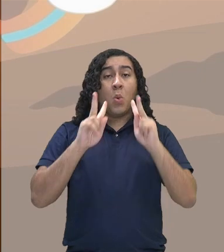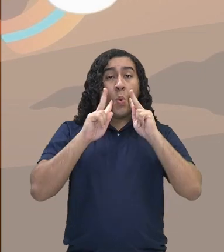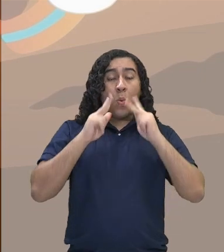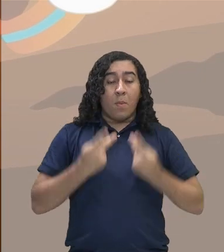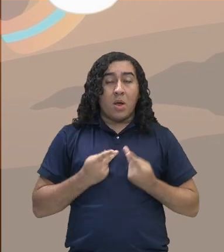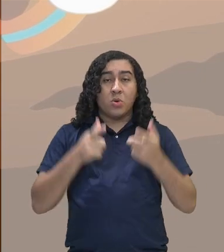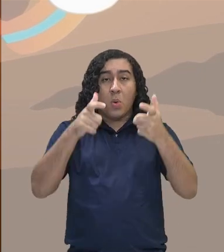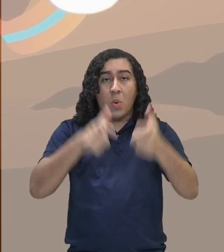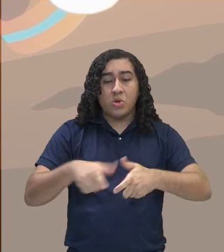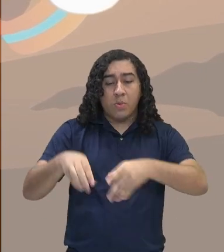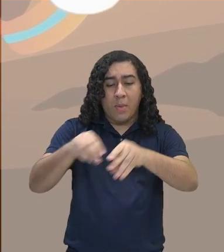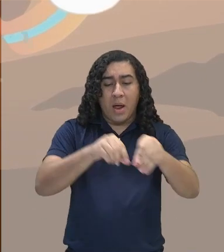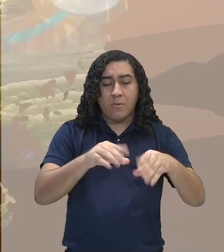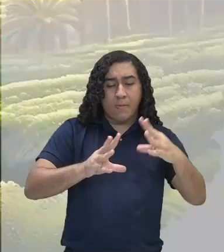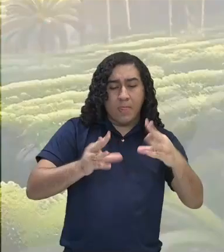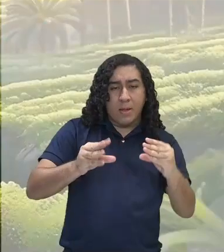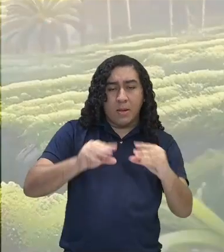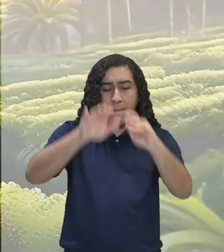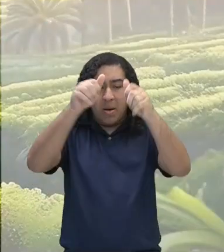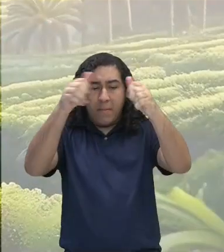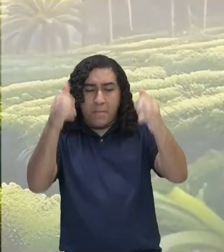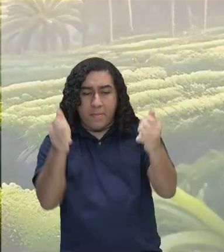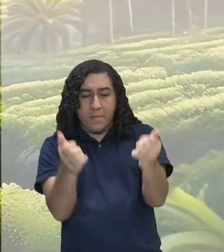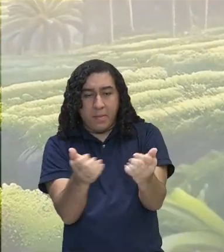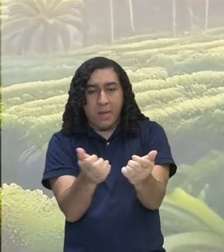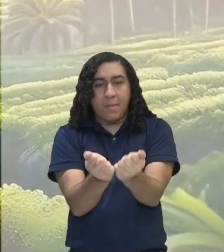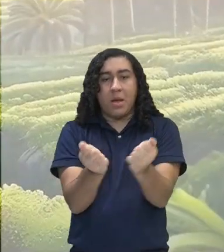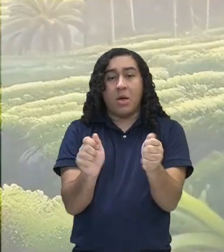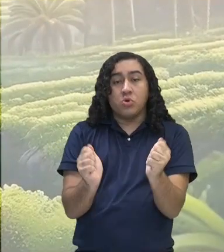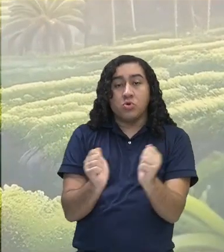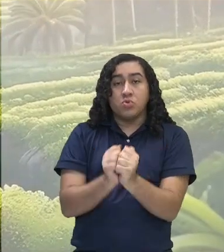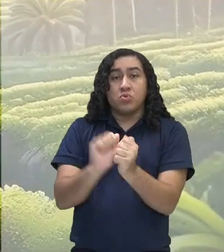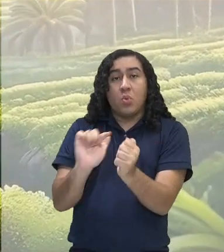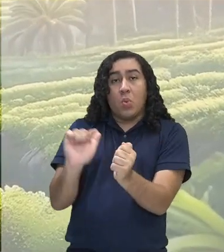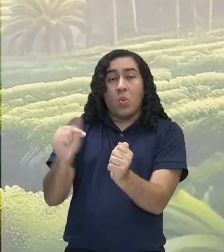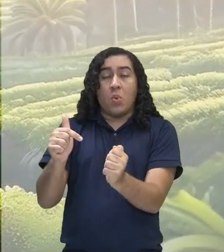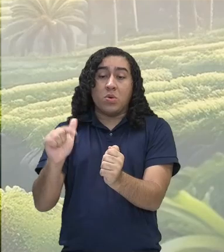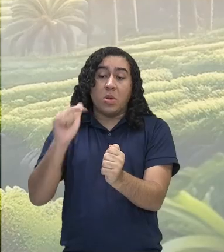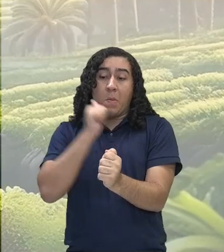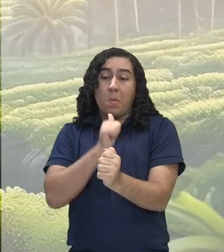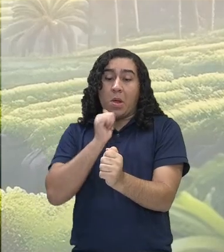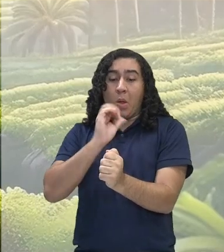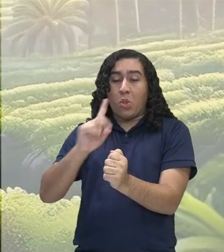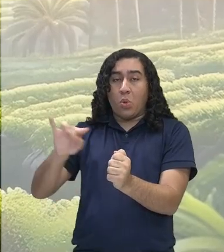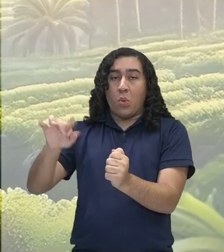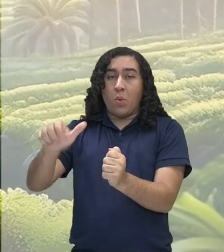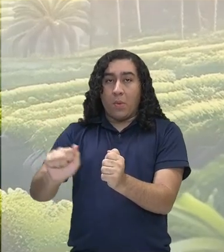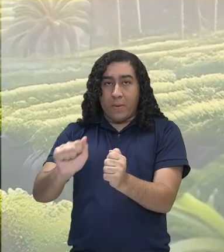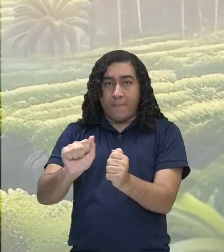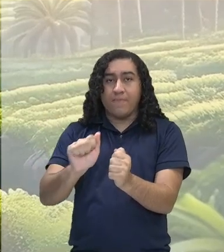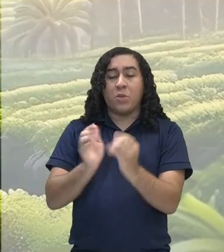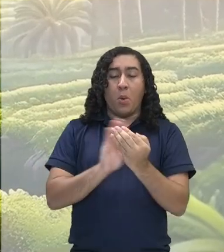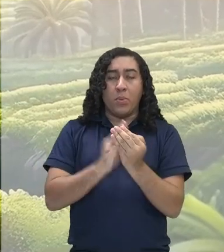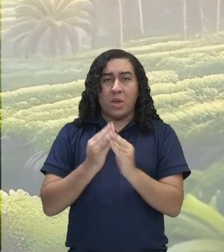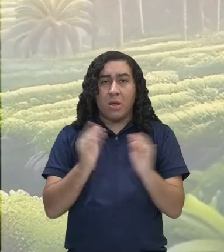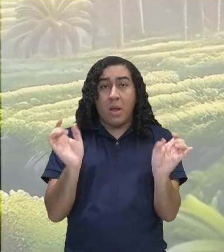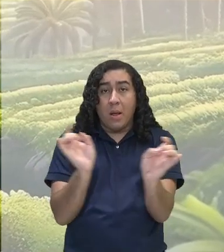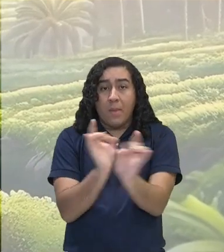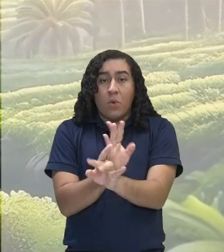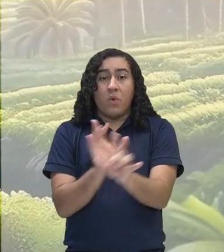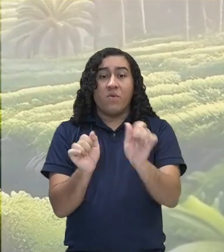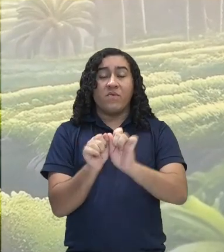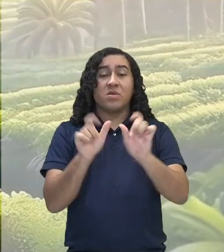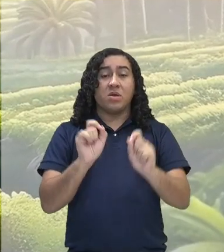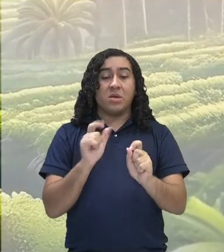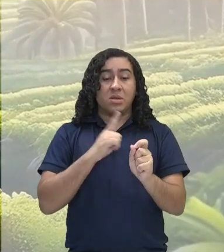terra, e com a ajuda de Oduduá, com quem formou o casal. Terminados os bonecos, colocaram neles o